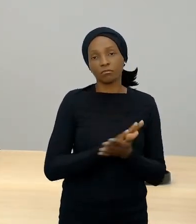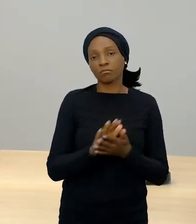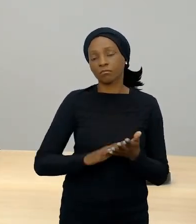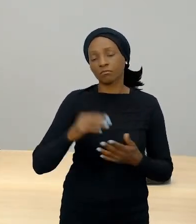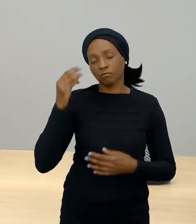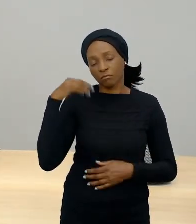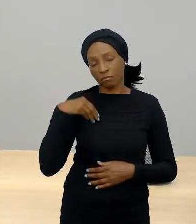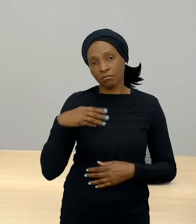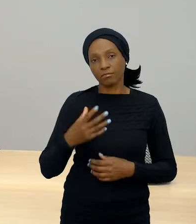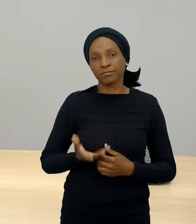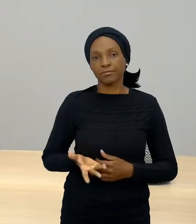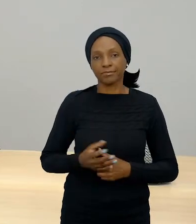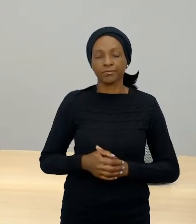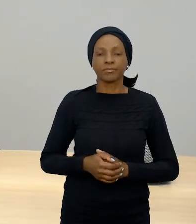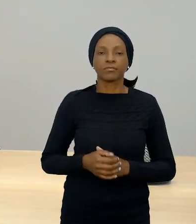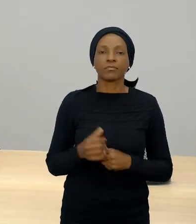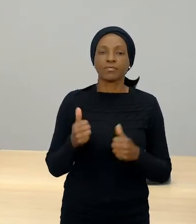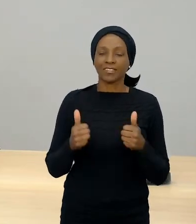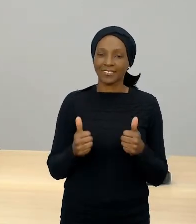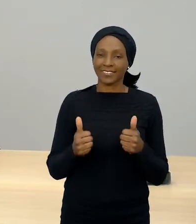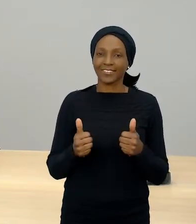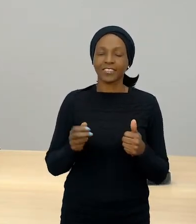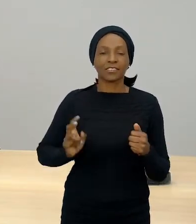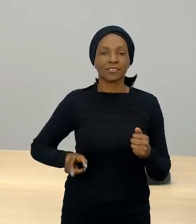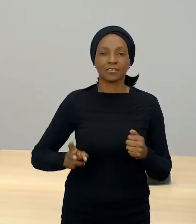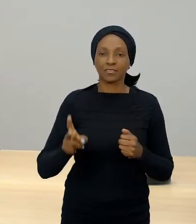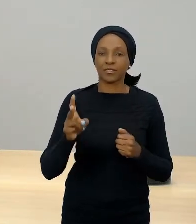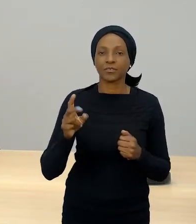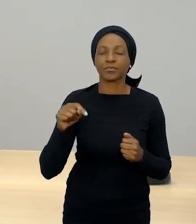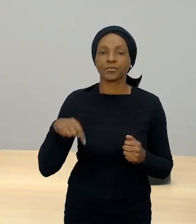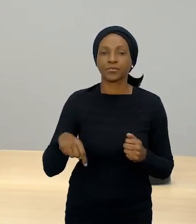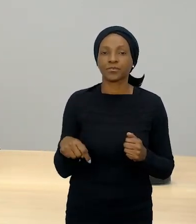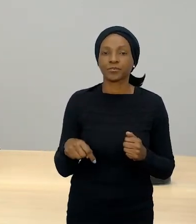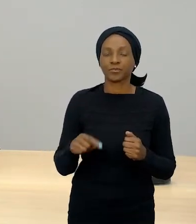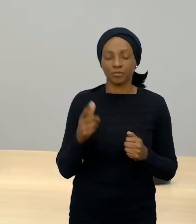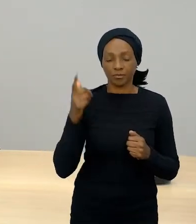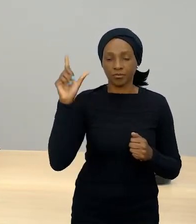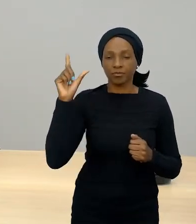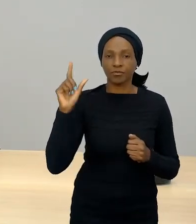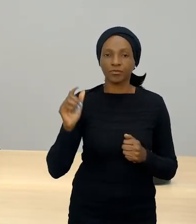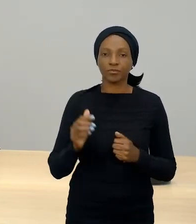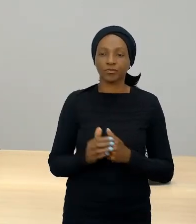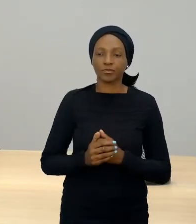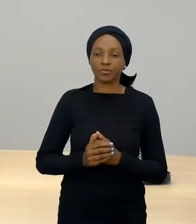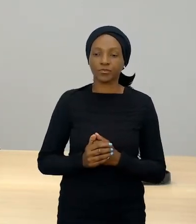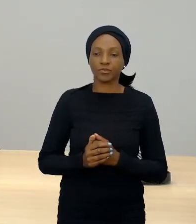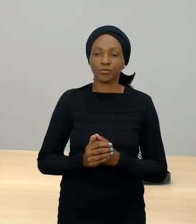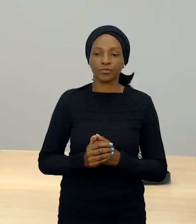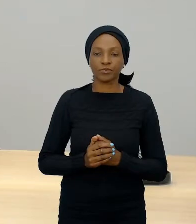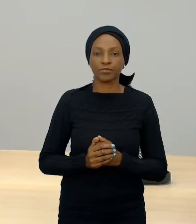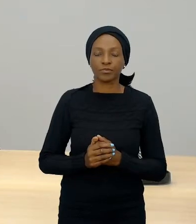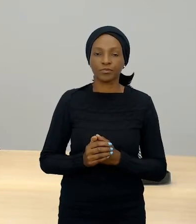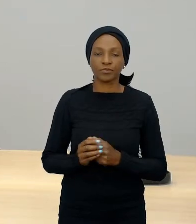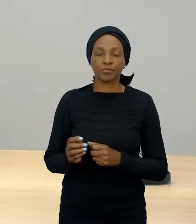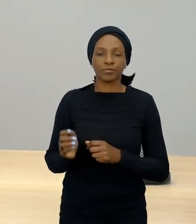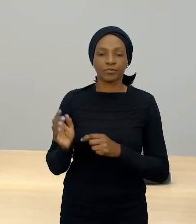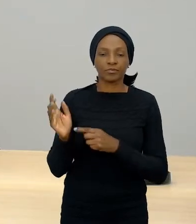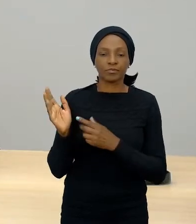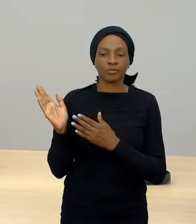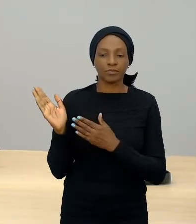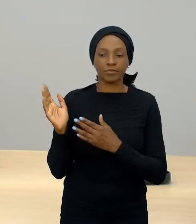desanimar. Tudo bem? Continuando aqui para o próximo slide, nós vamos ver